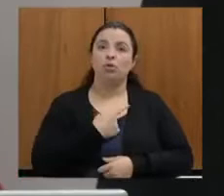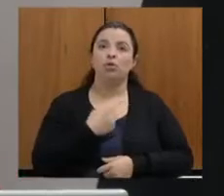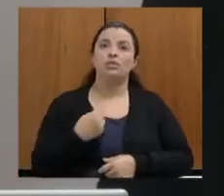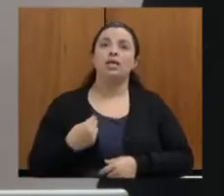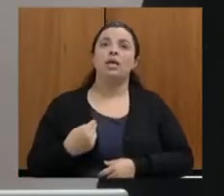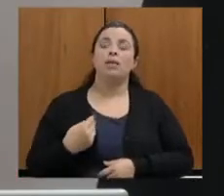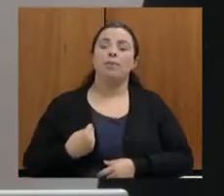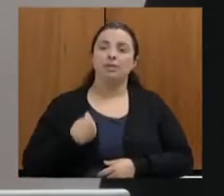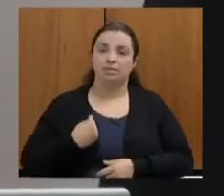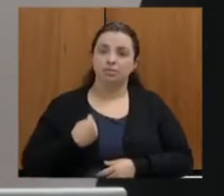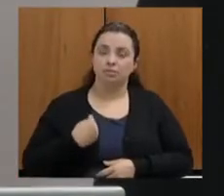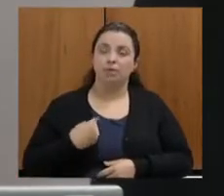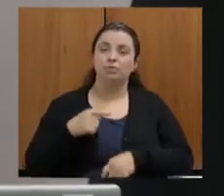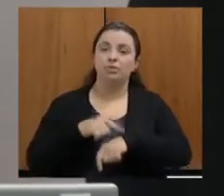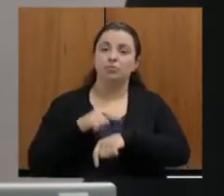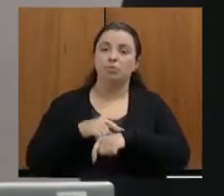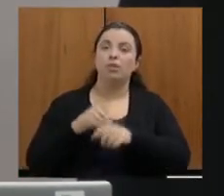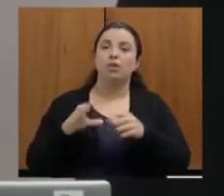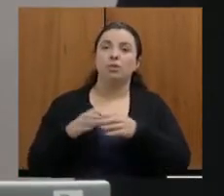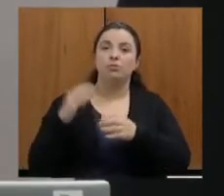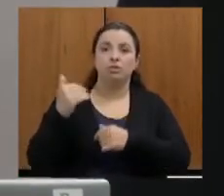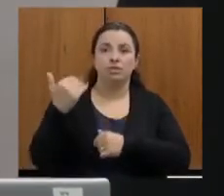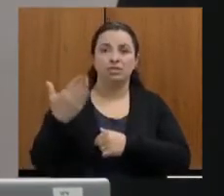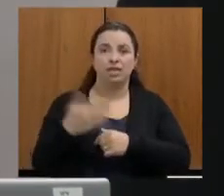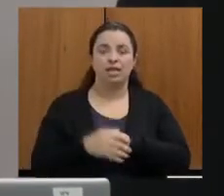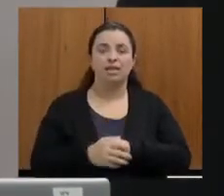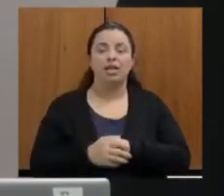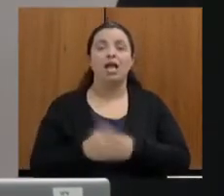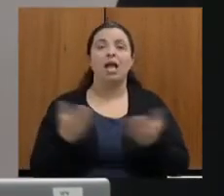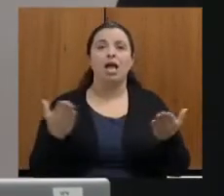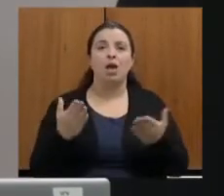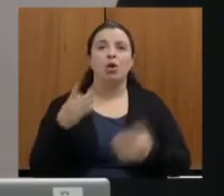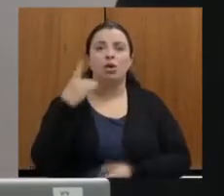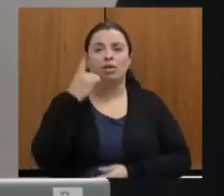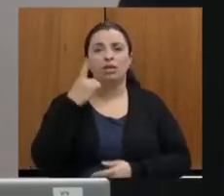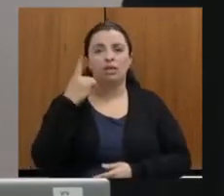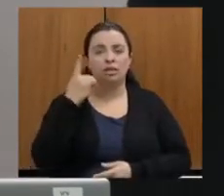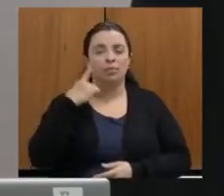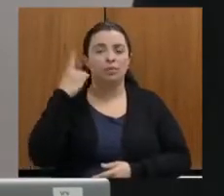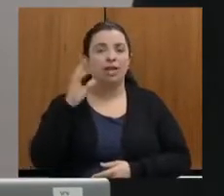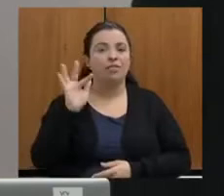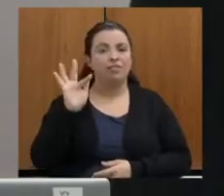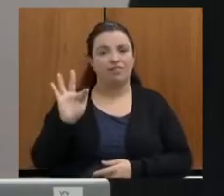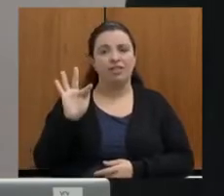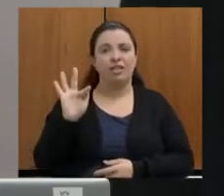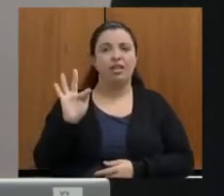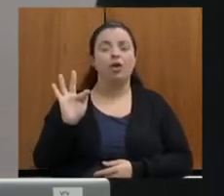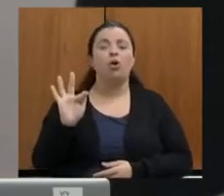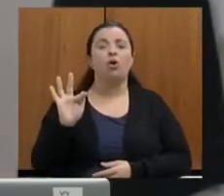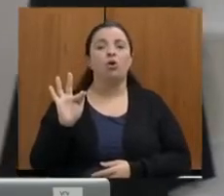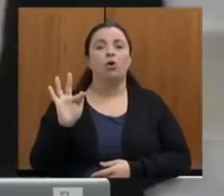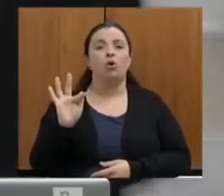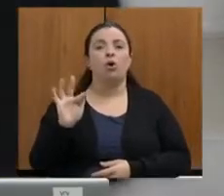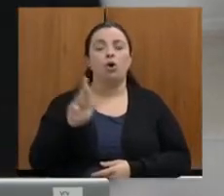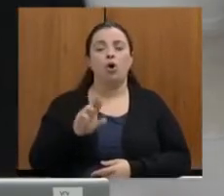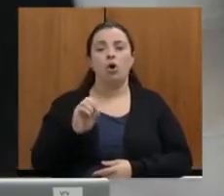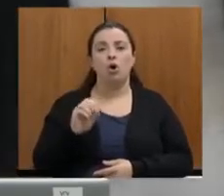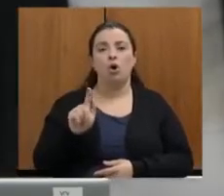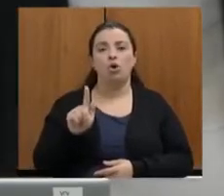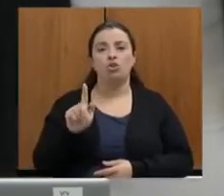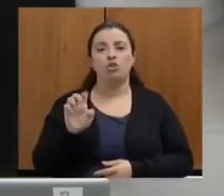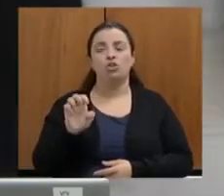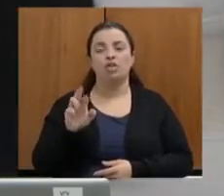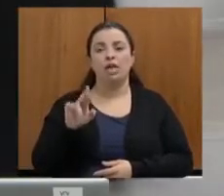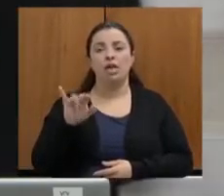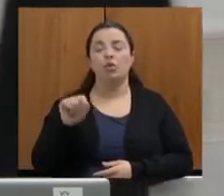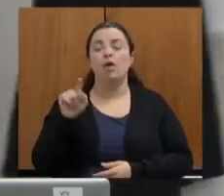desse momento da comissão externa eu passo a palavra para o deputado federal Rogério correr que coordena né a comissão externa